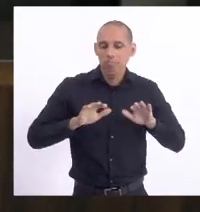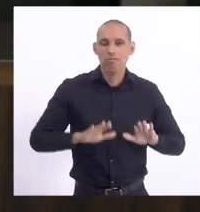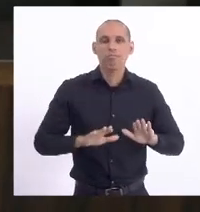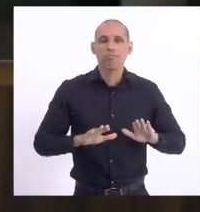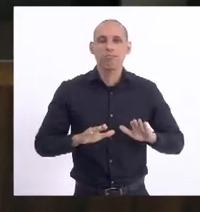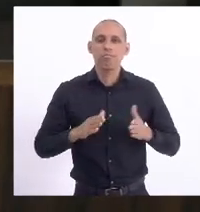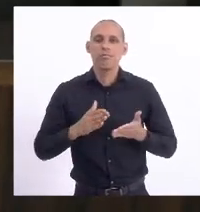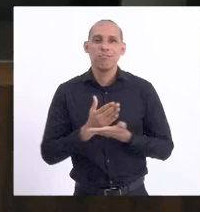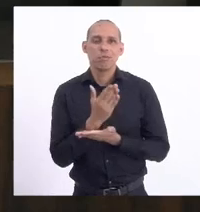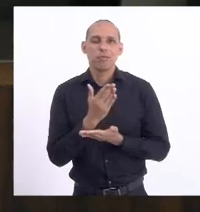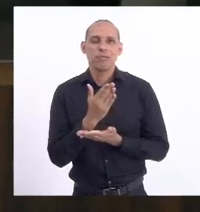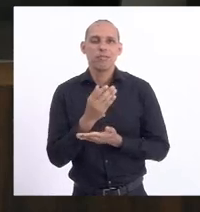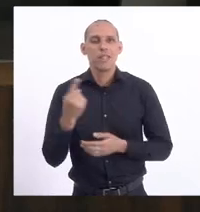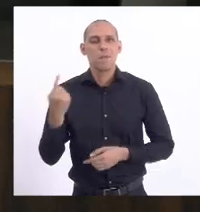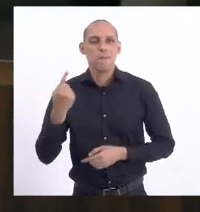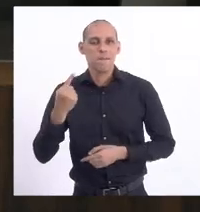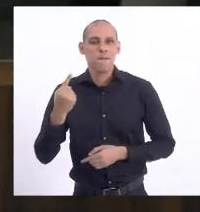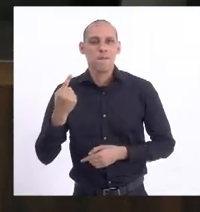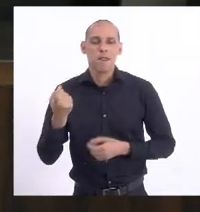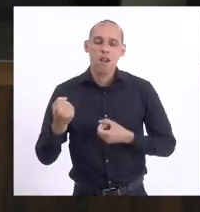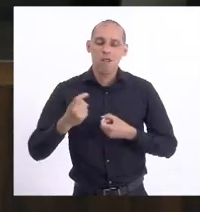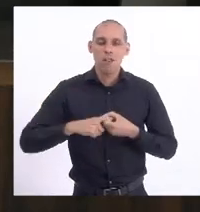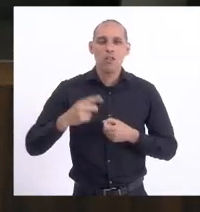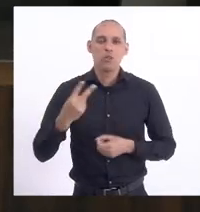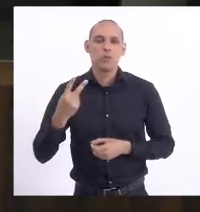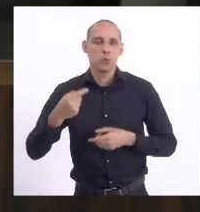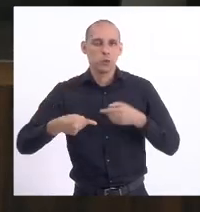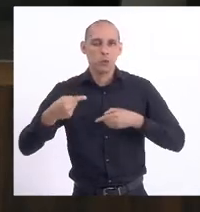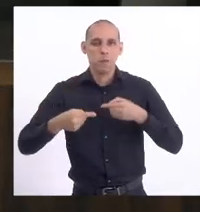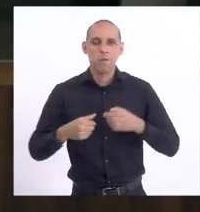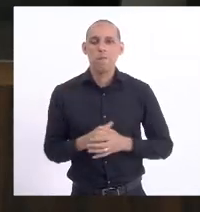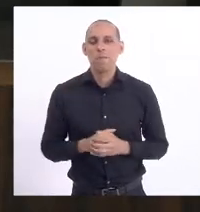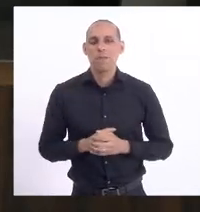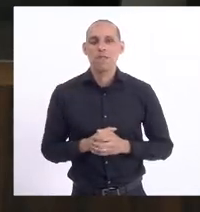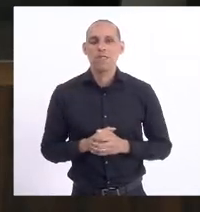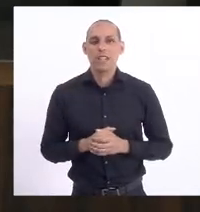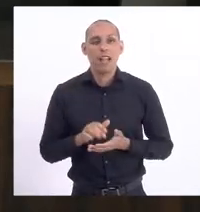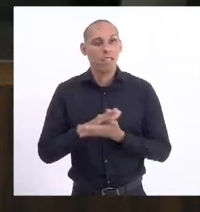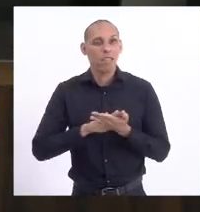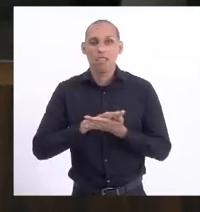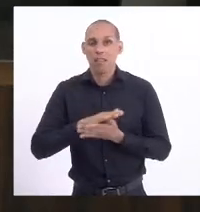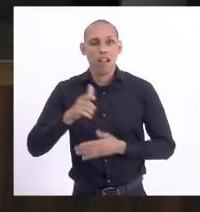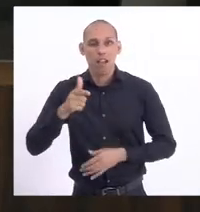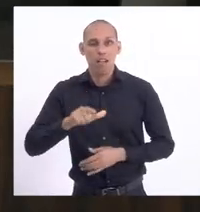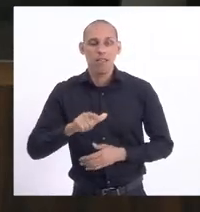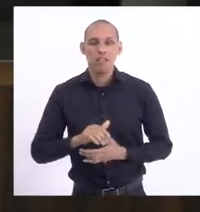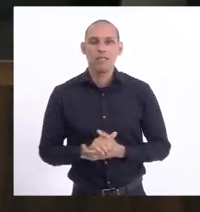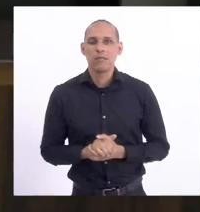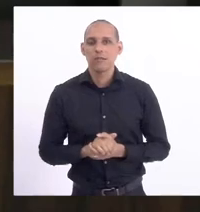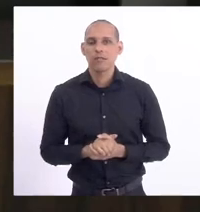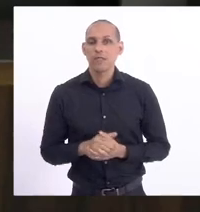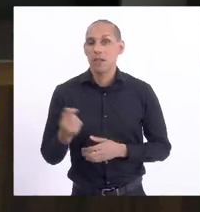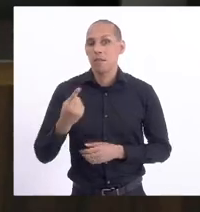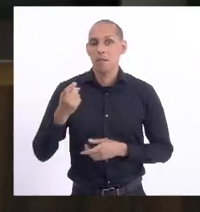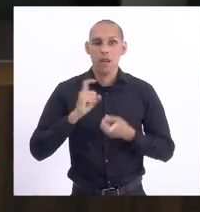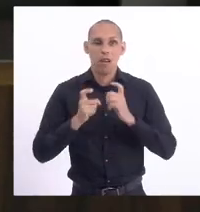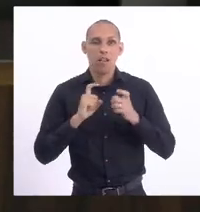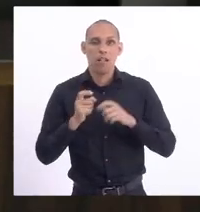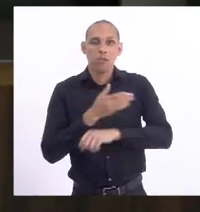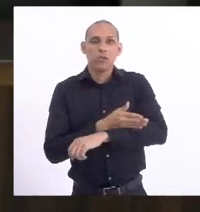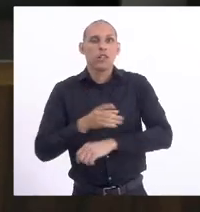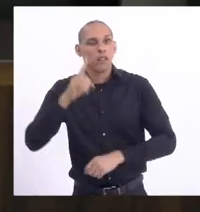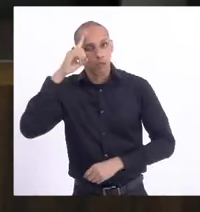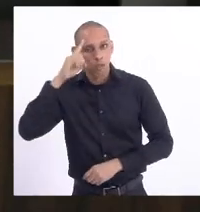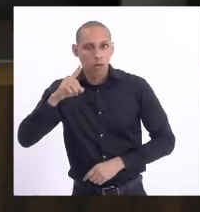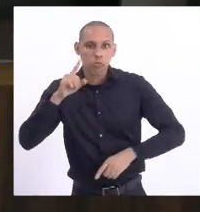estão, aprovado em primeira, retorna em segunda discussão. Nada mais a tratar na primeira sessão ordinária. Questão de ordem,